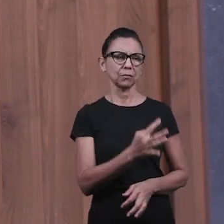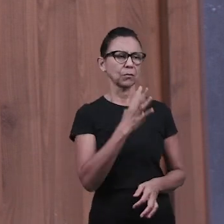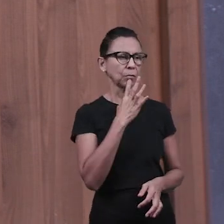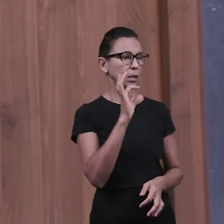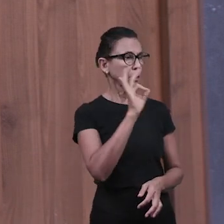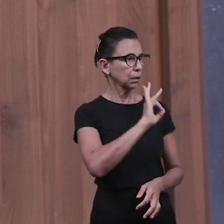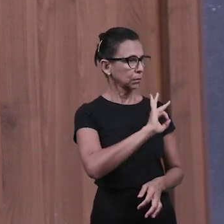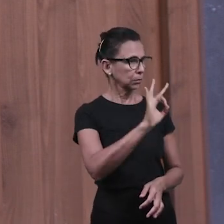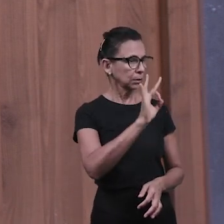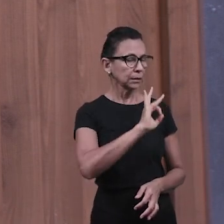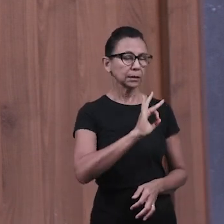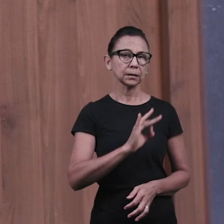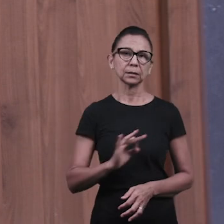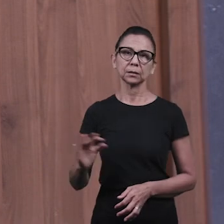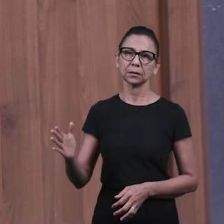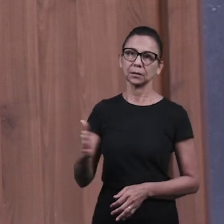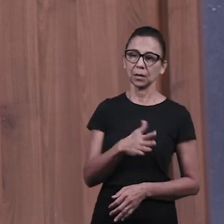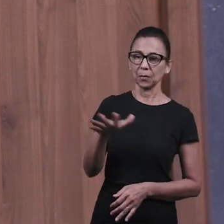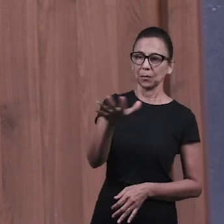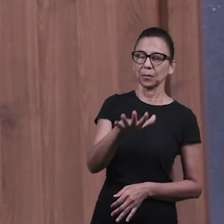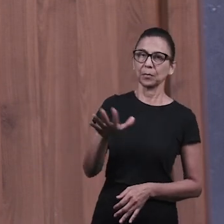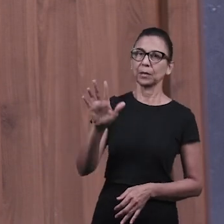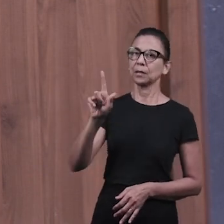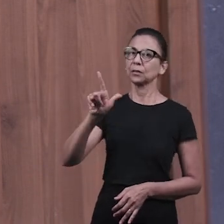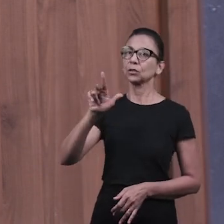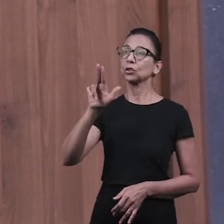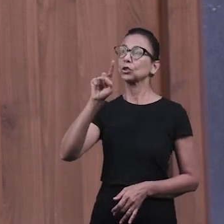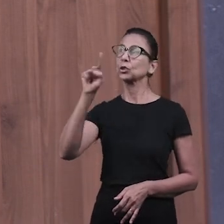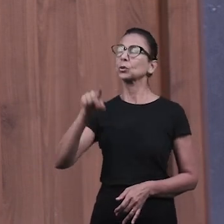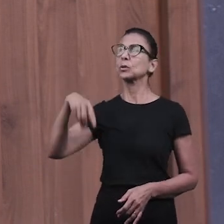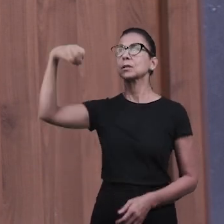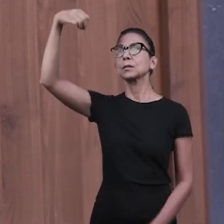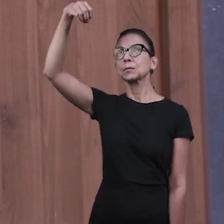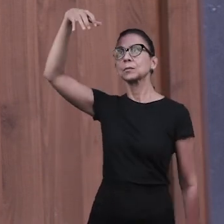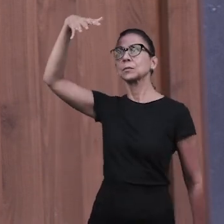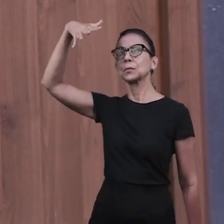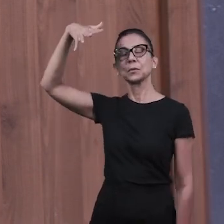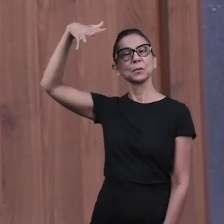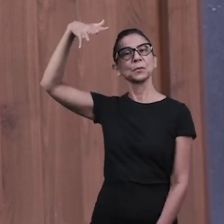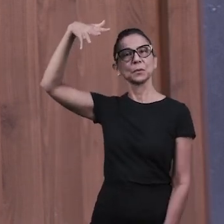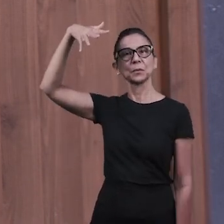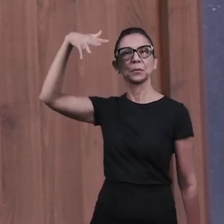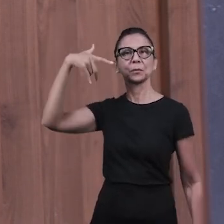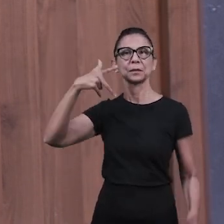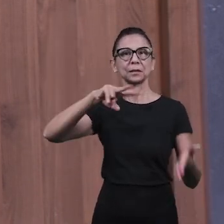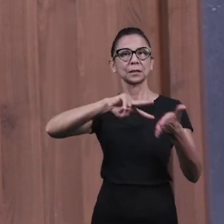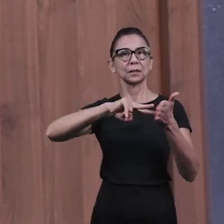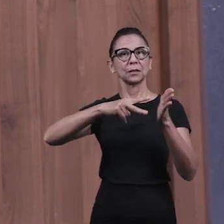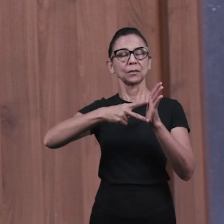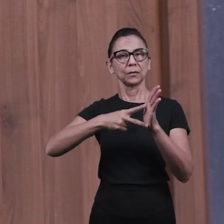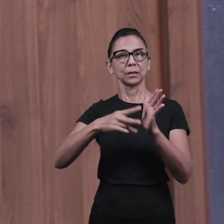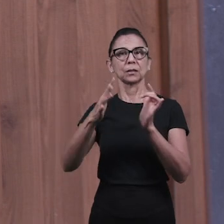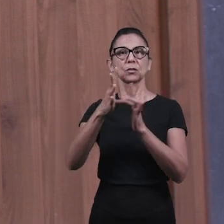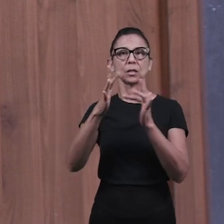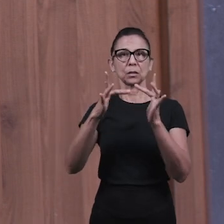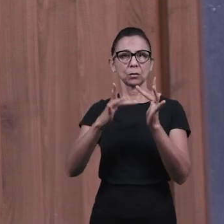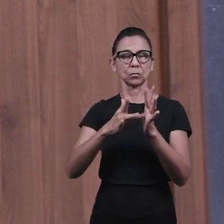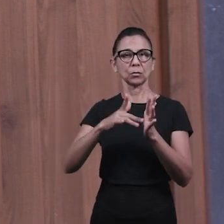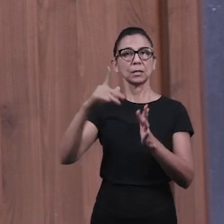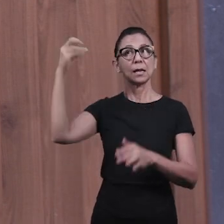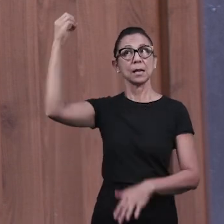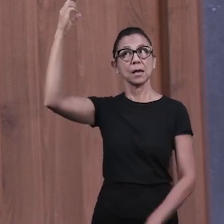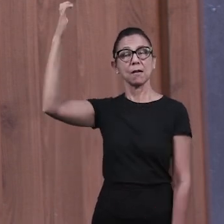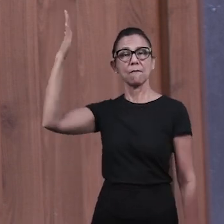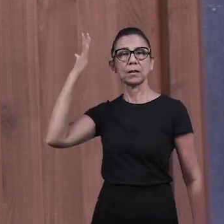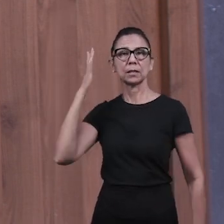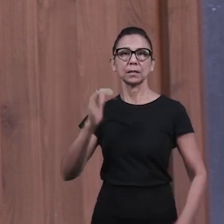Jesus. Por outro lado, o ambiente de luz já é diferente. Esse ambiente de luz é por causa da revelação de Jesus. Então aqui foi